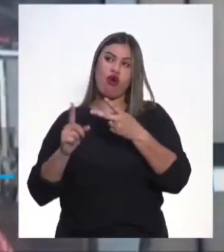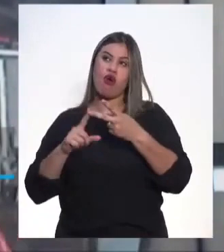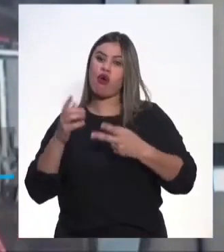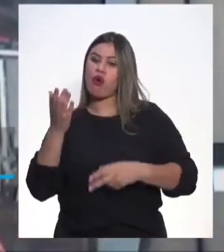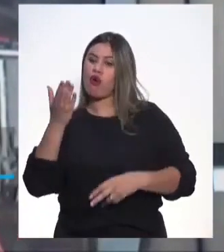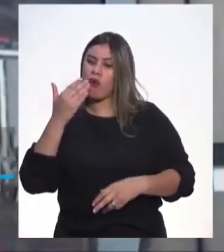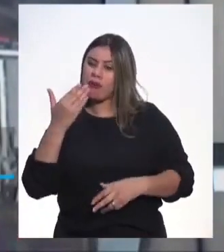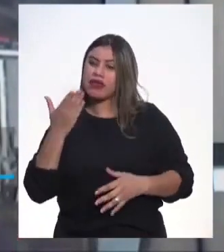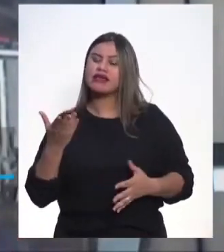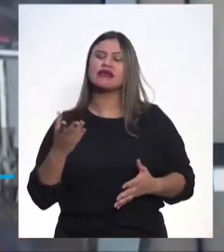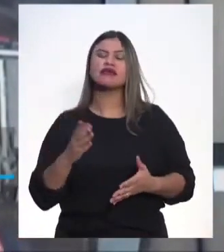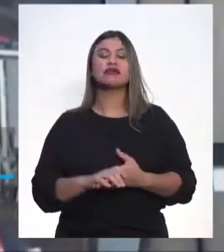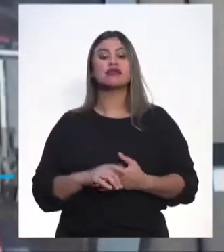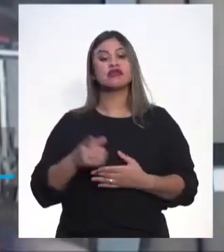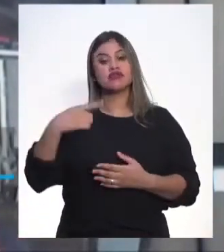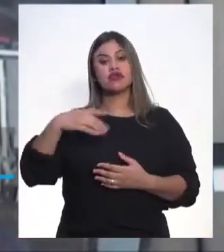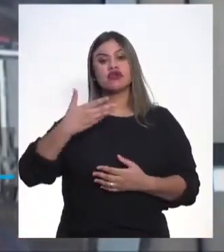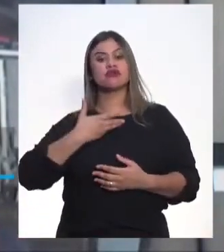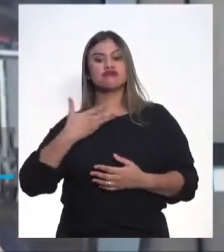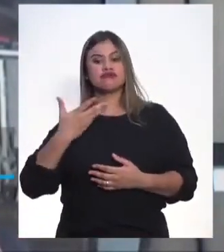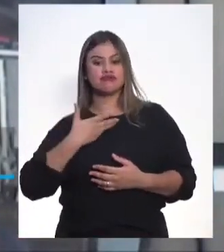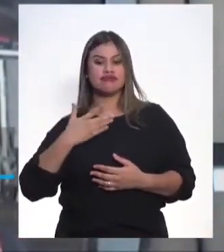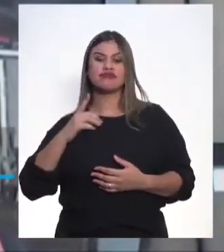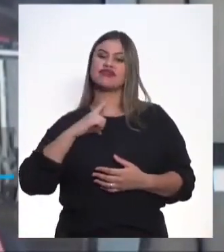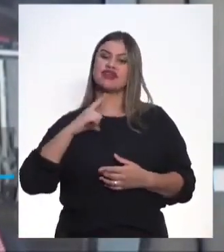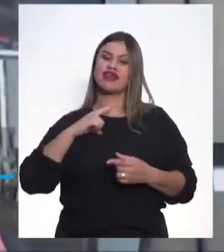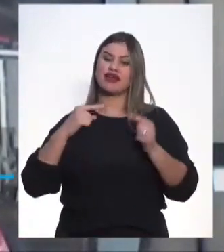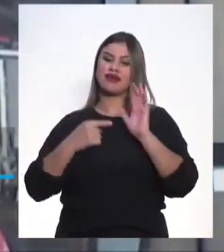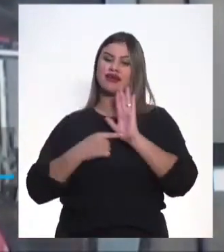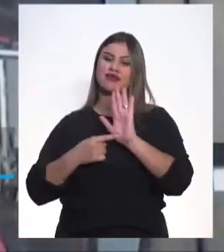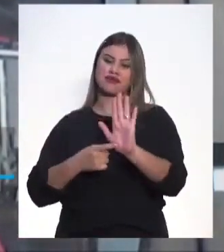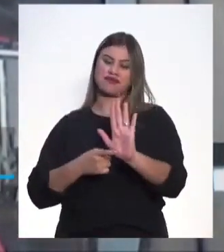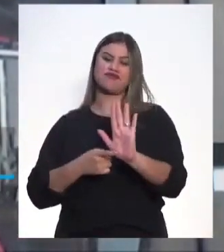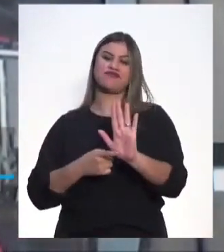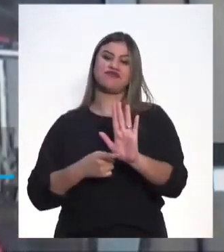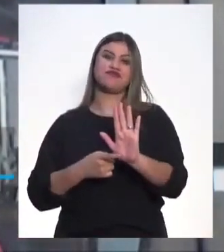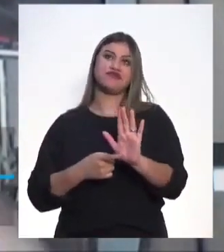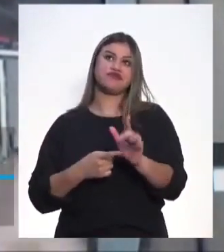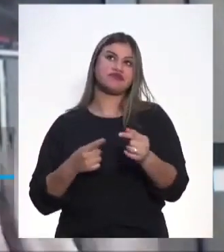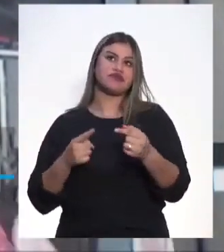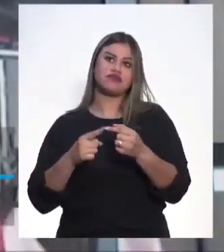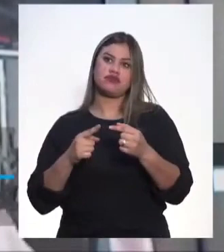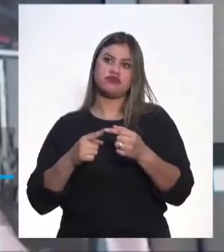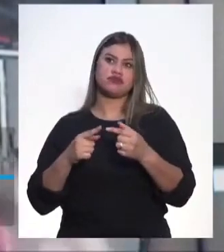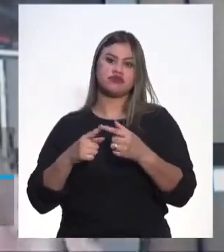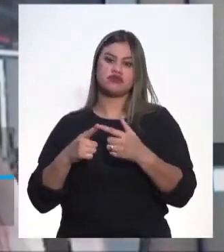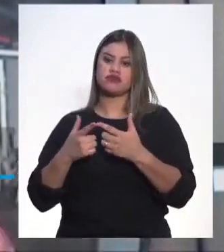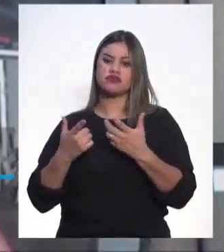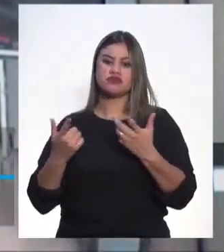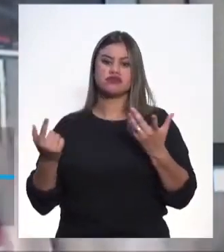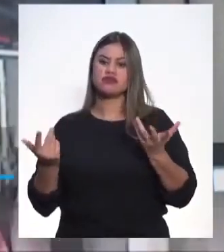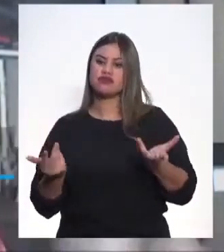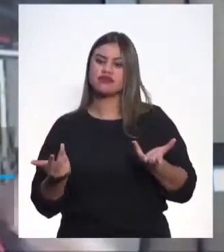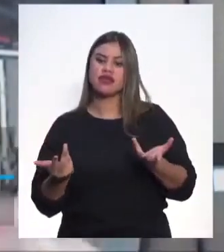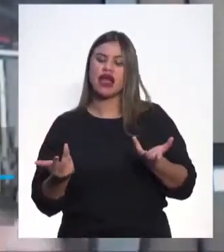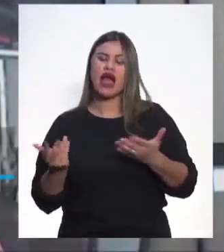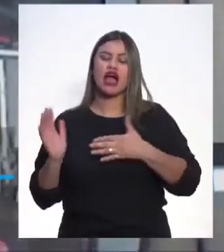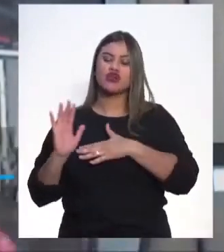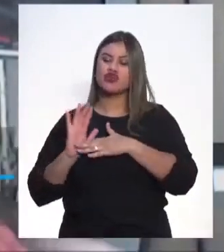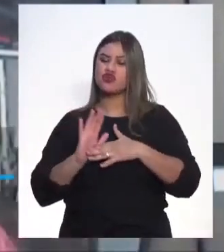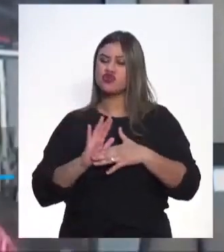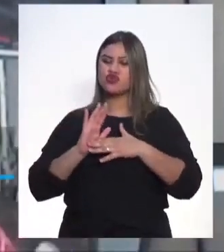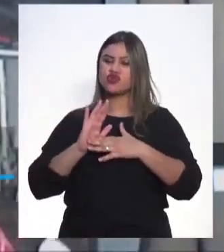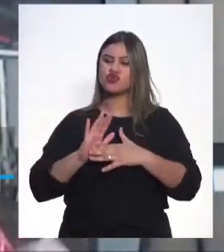alimentação, e nós temos amizades, né? As nossas amizades apresentam muito sobre o nosso mundo, né? Ajuda a gente